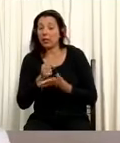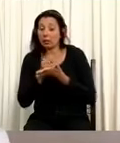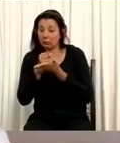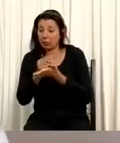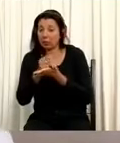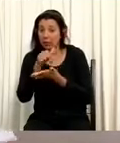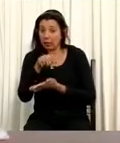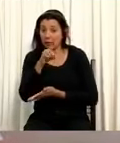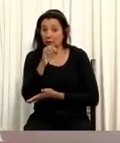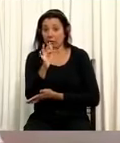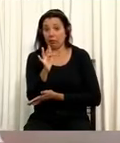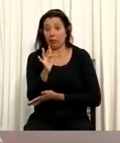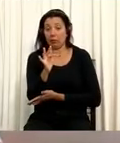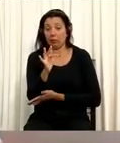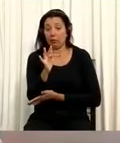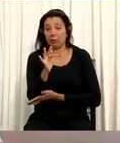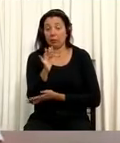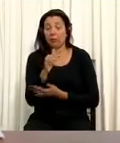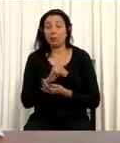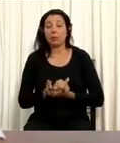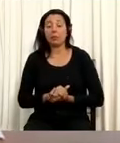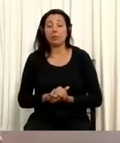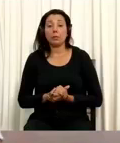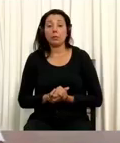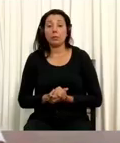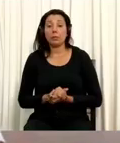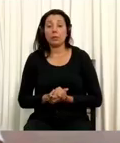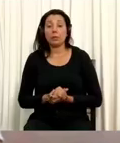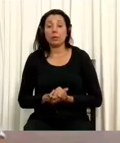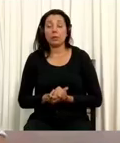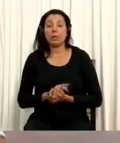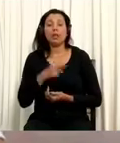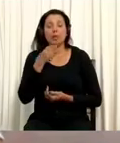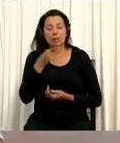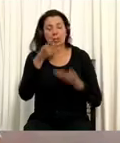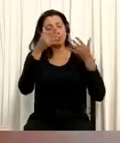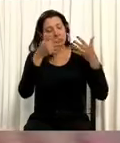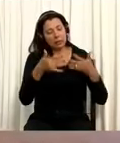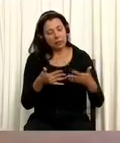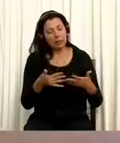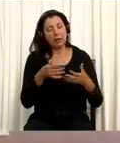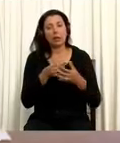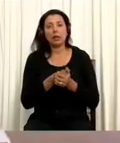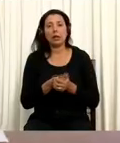aqui do DF, sobre o qual ela vai falar daqui a pouco,